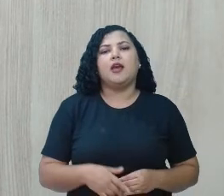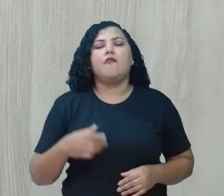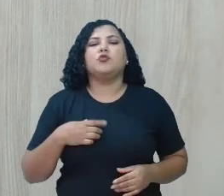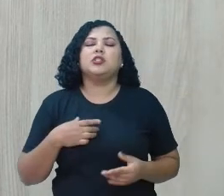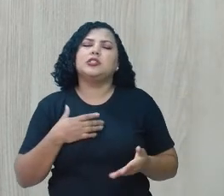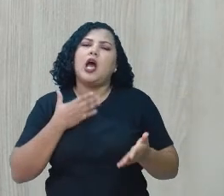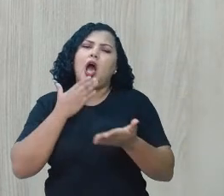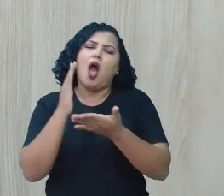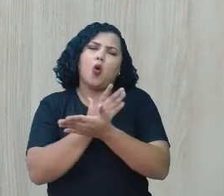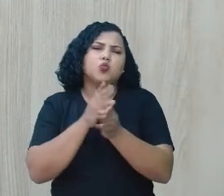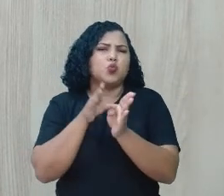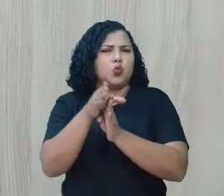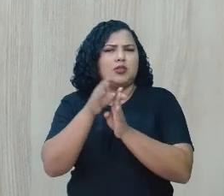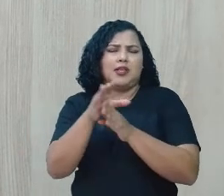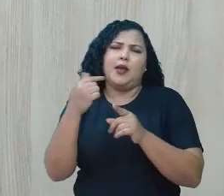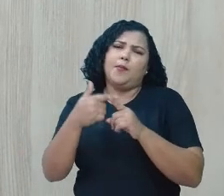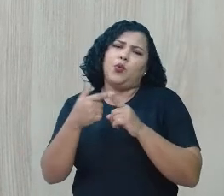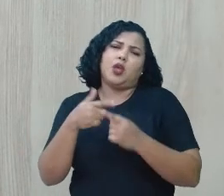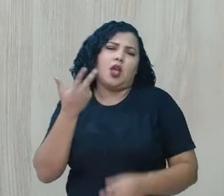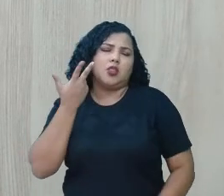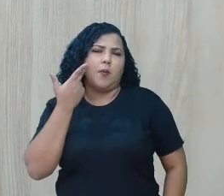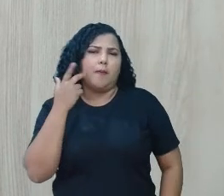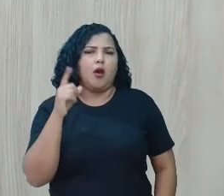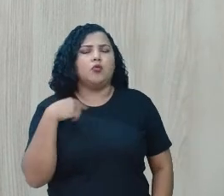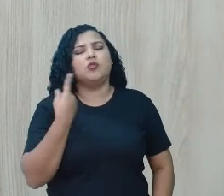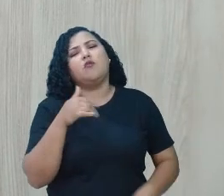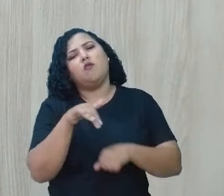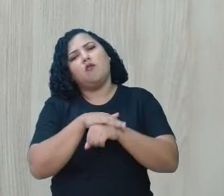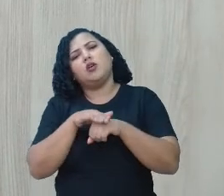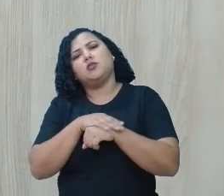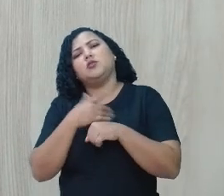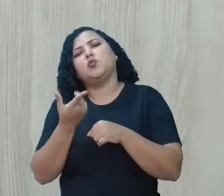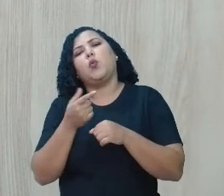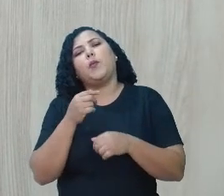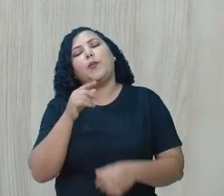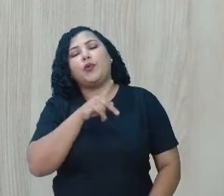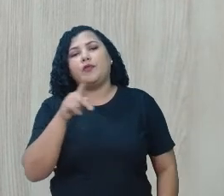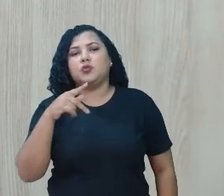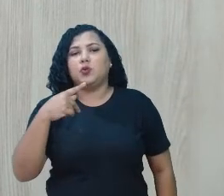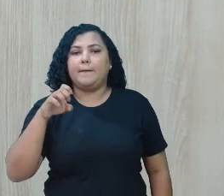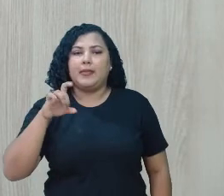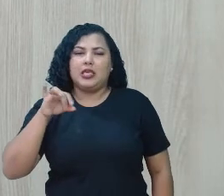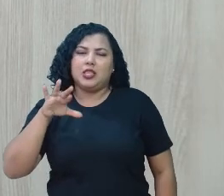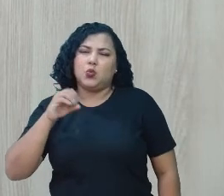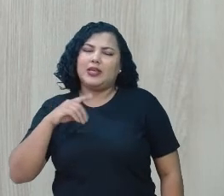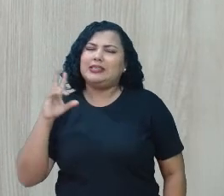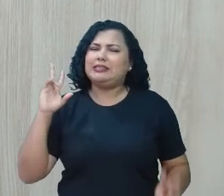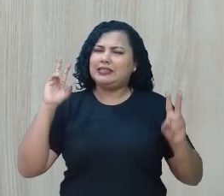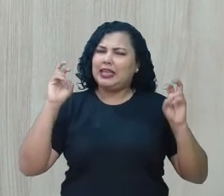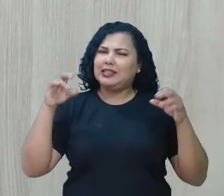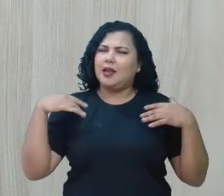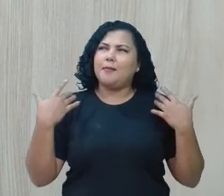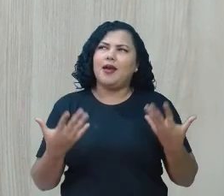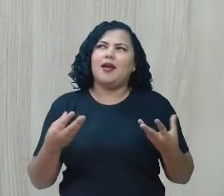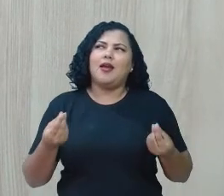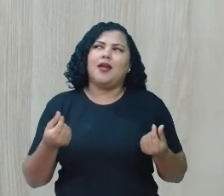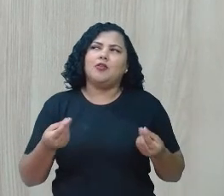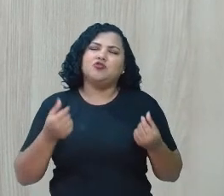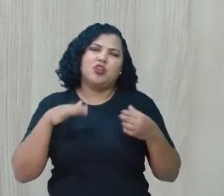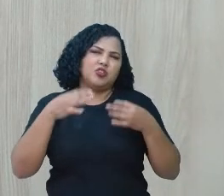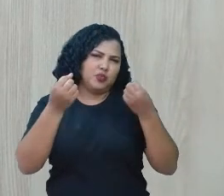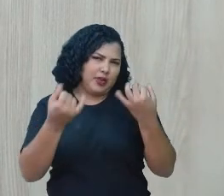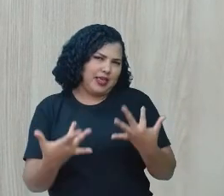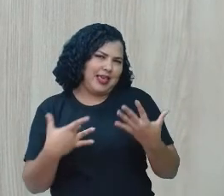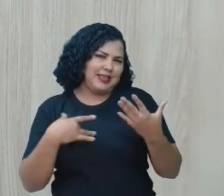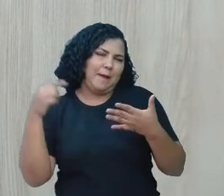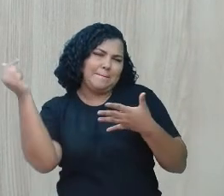algumas orientações, né? Porque é muito comum quando estava conversando com o professor Pedro, esse assunto, ele, como eu disse no início,